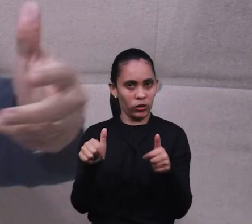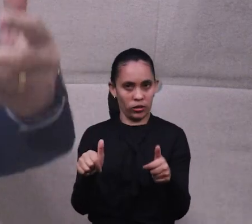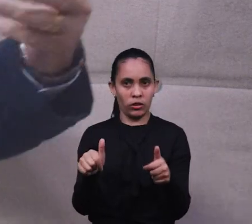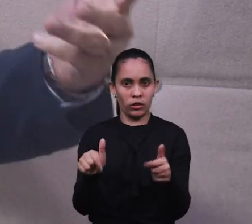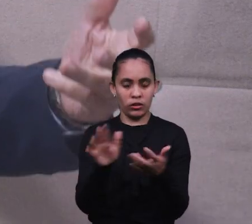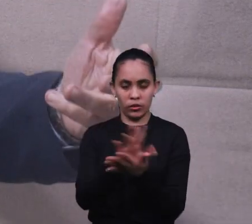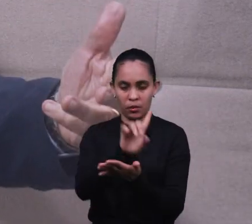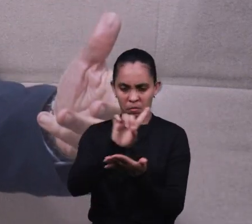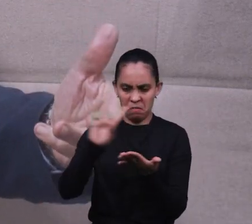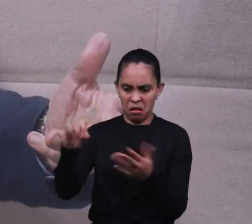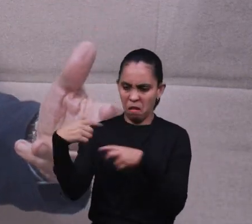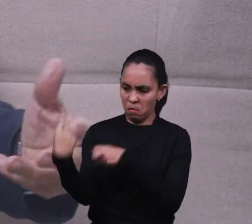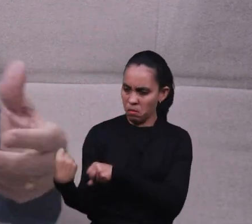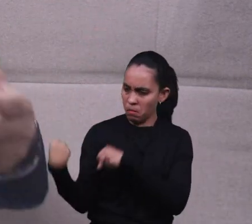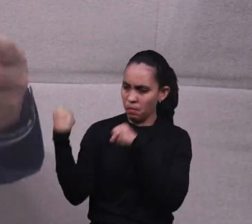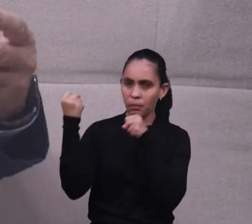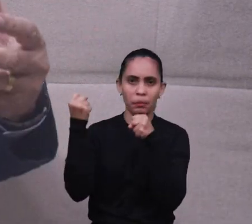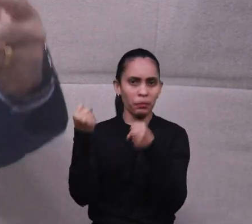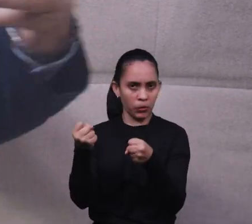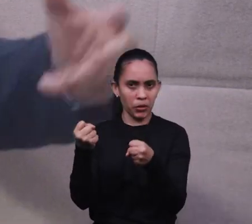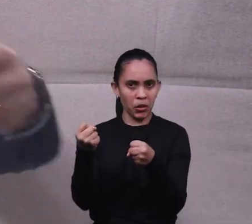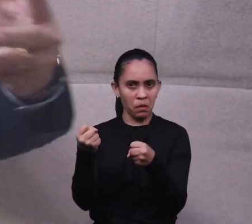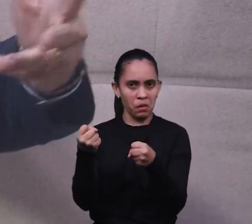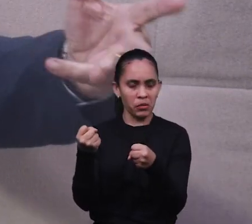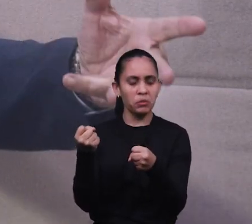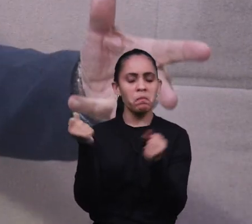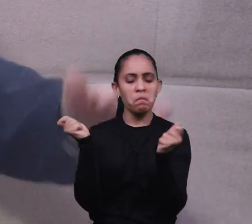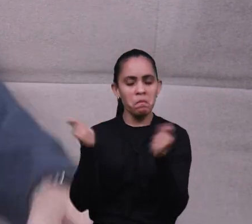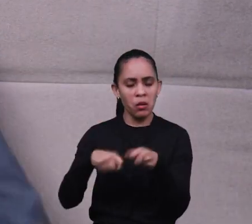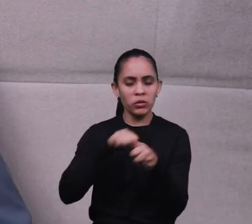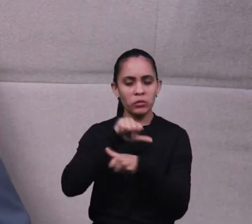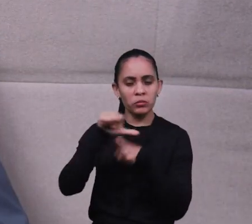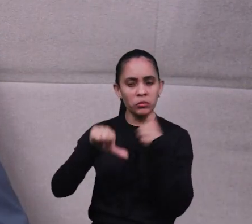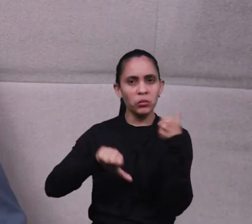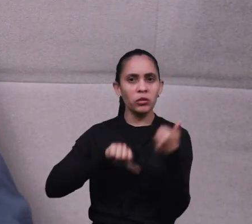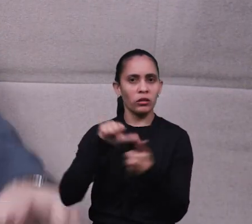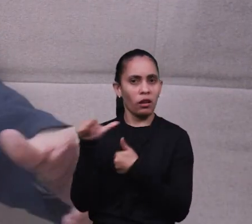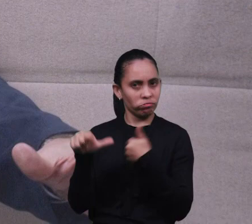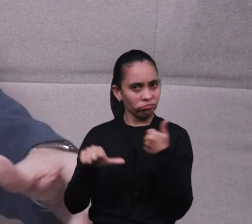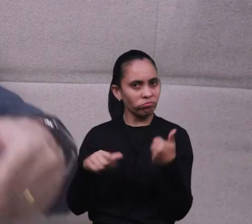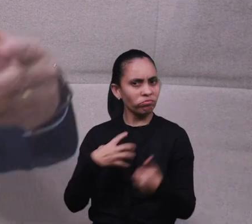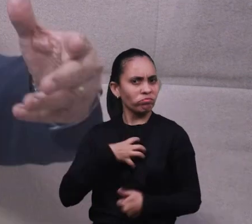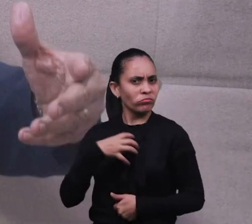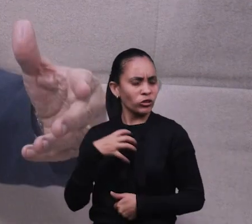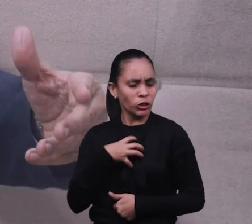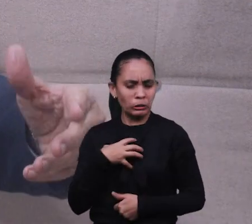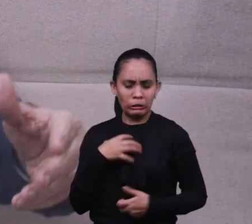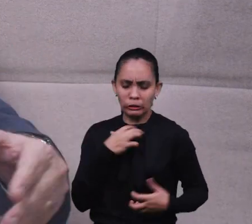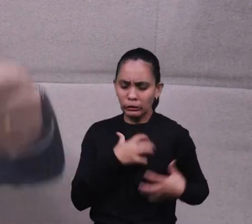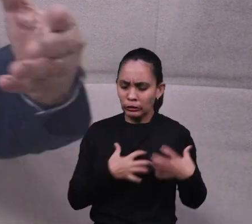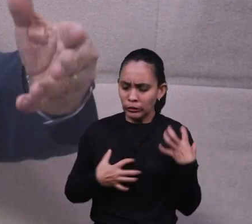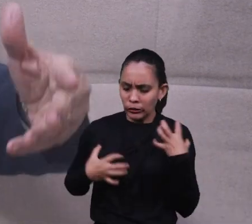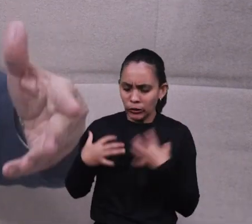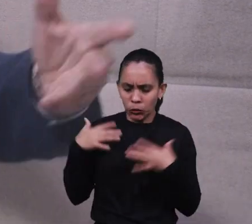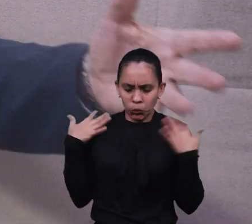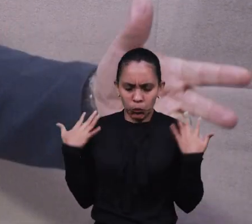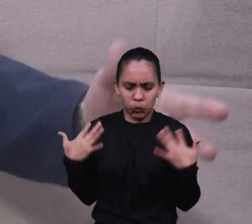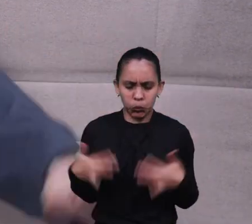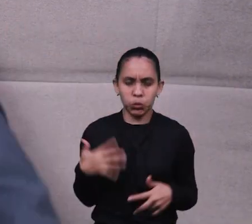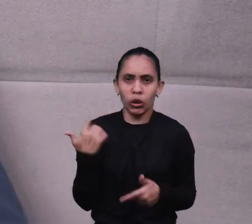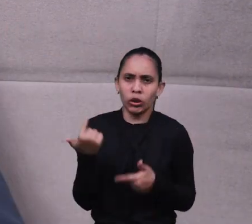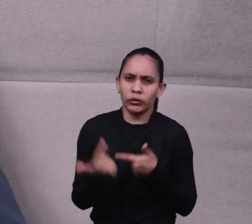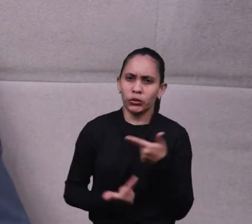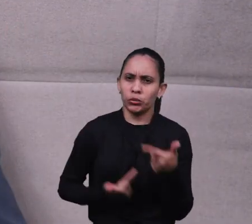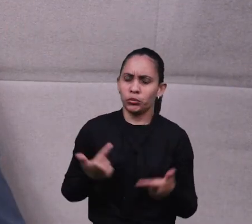completa, poderosa, né? Capaz de mudar qualquer situação ruim, de aflição, de lutas que o homem